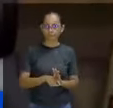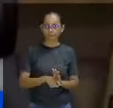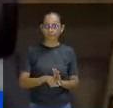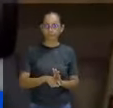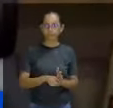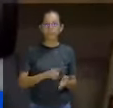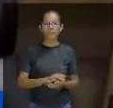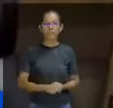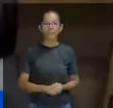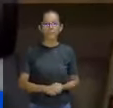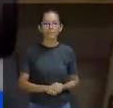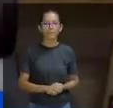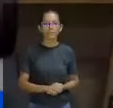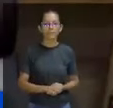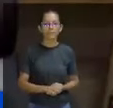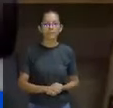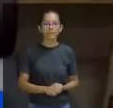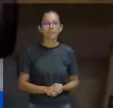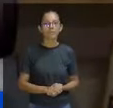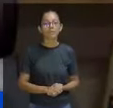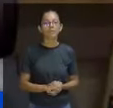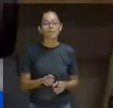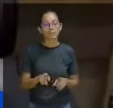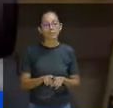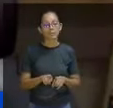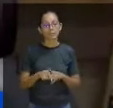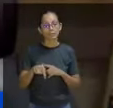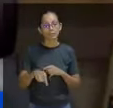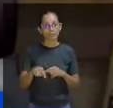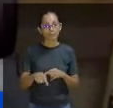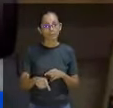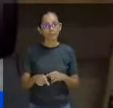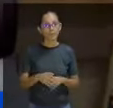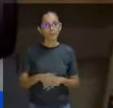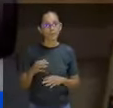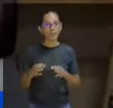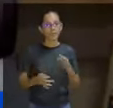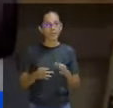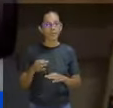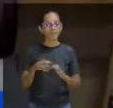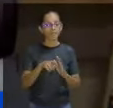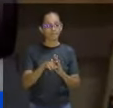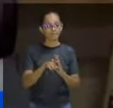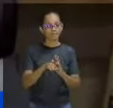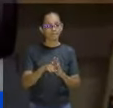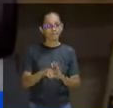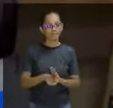nova análise pela competente Procuradoria Eleitoral. E isso, Excelência, porque